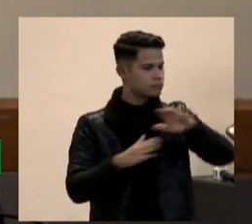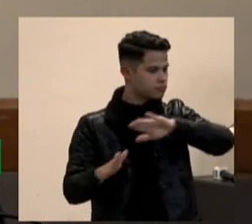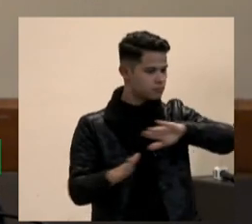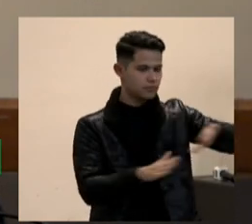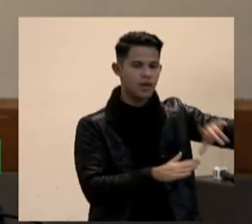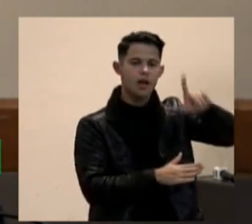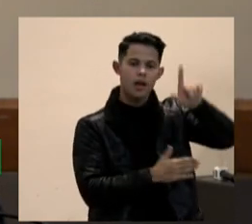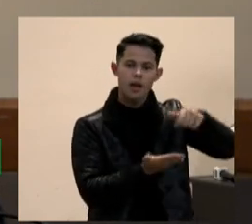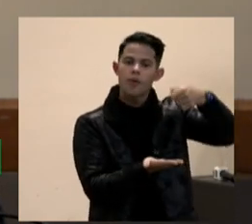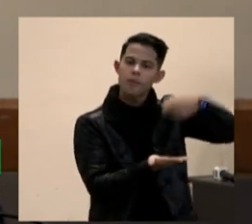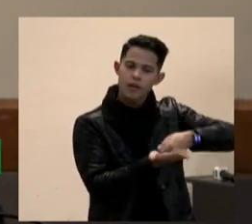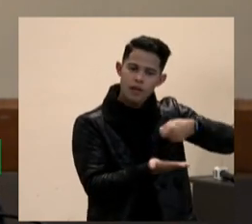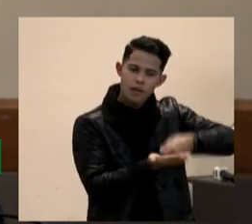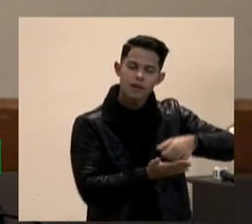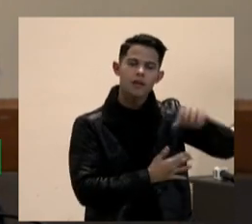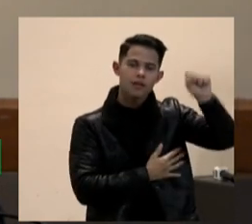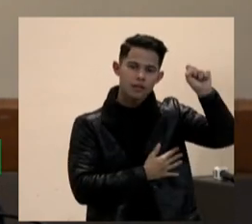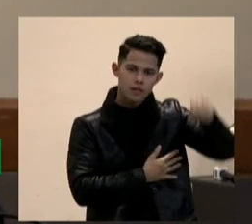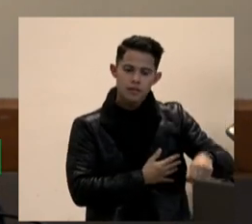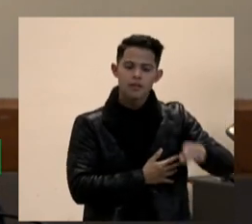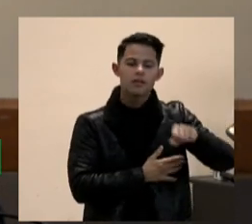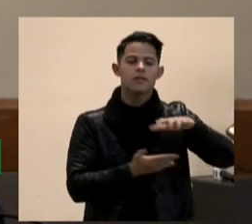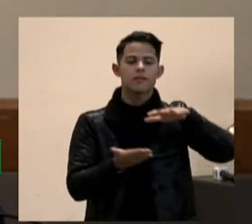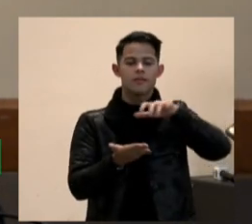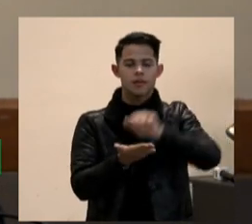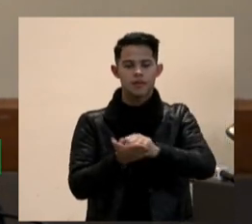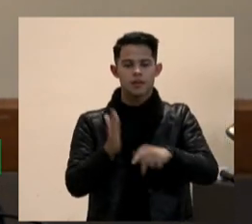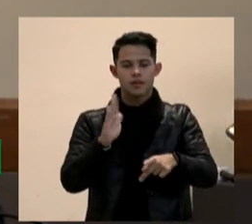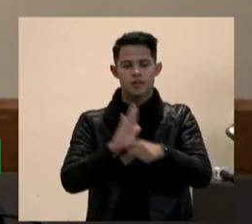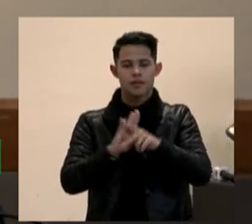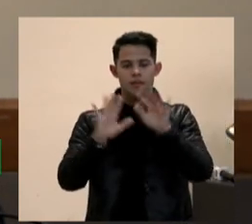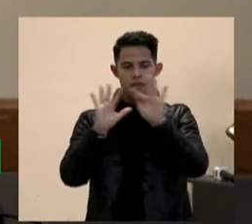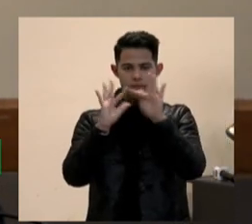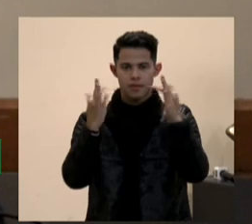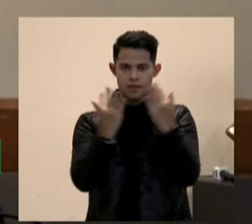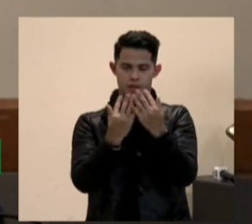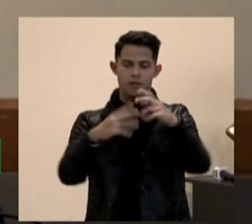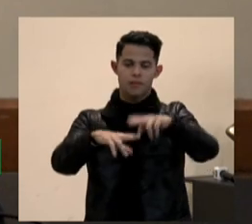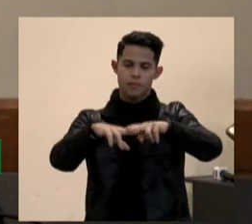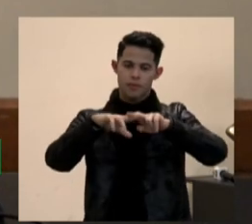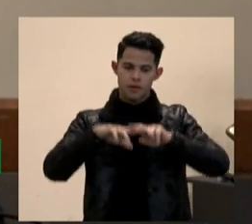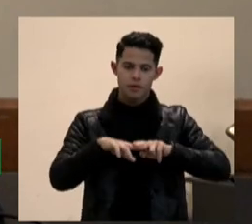oferta, só não é obrigação de matrícula para a família. Então, a nossa defesa tem sido